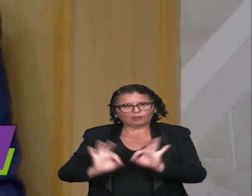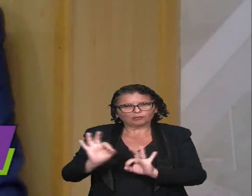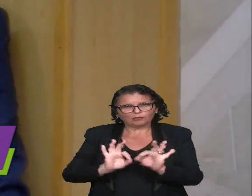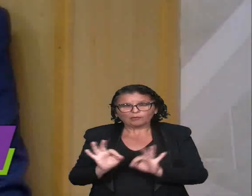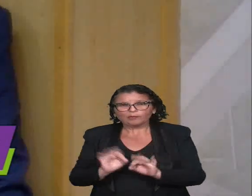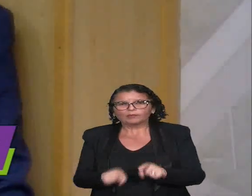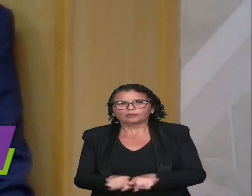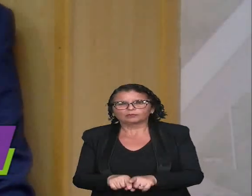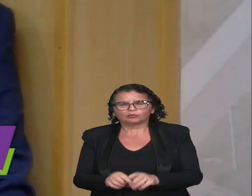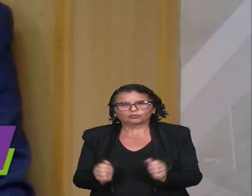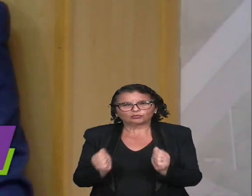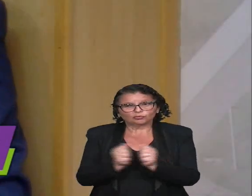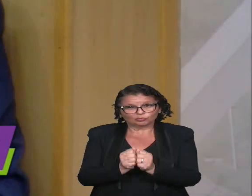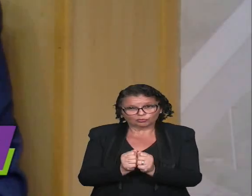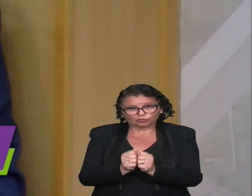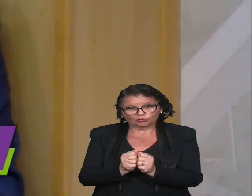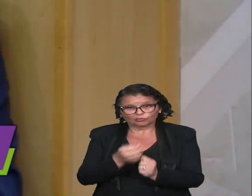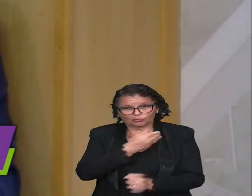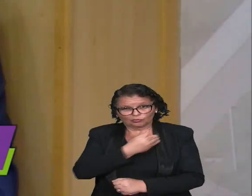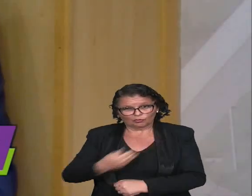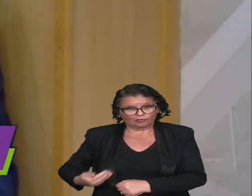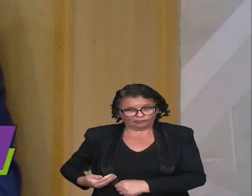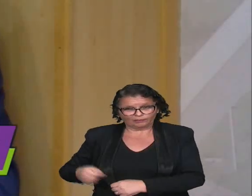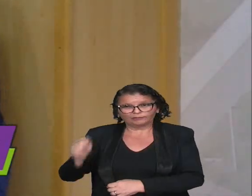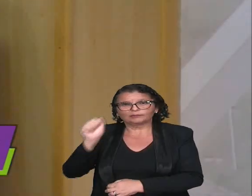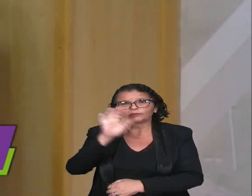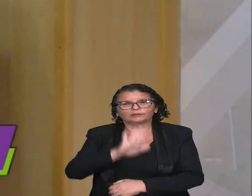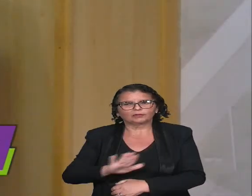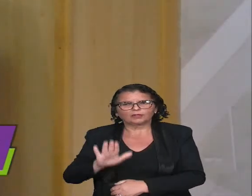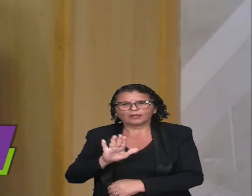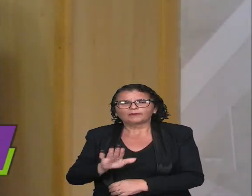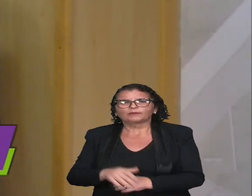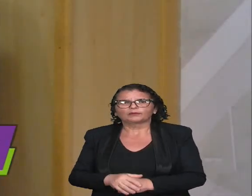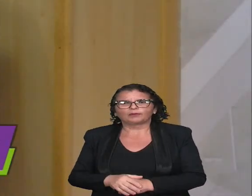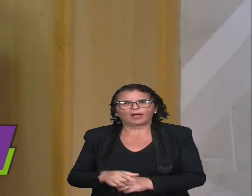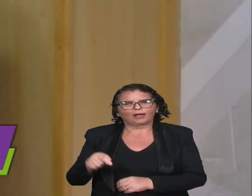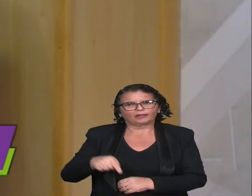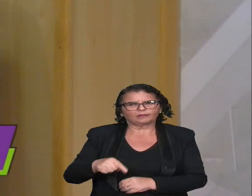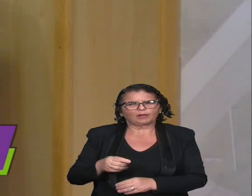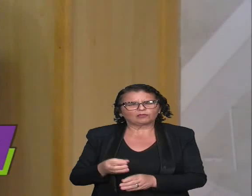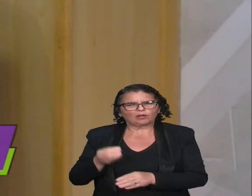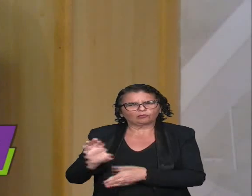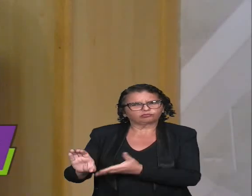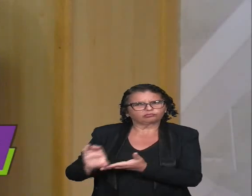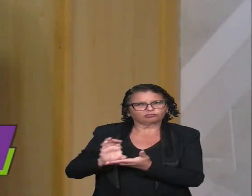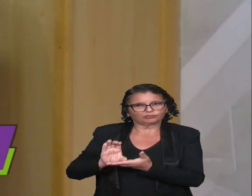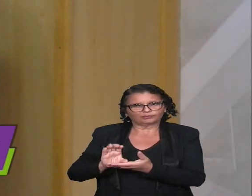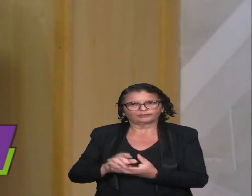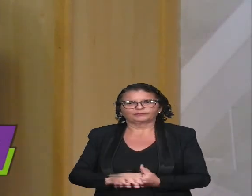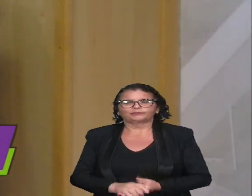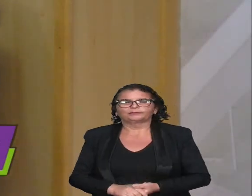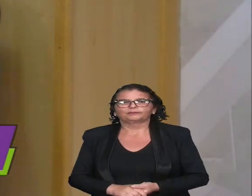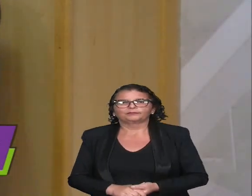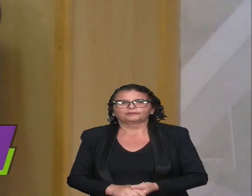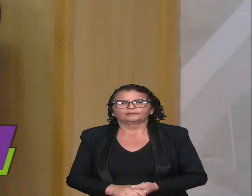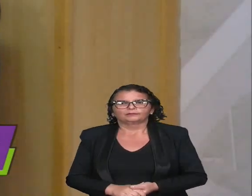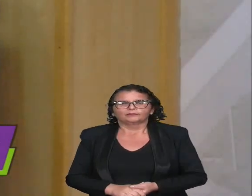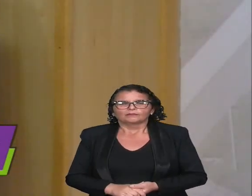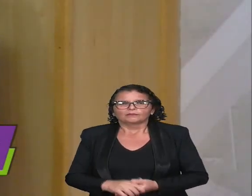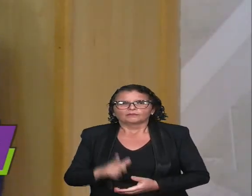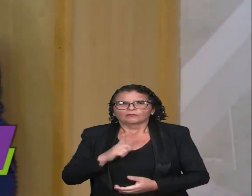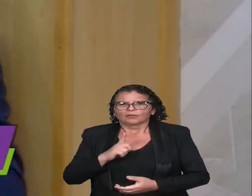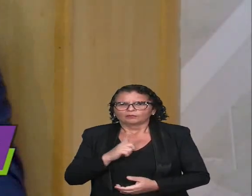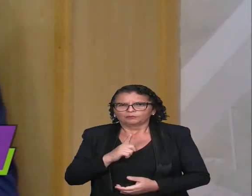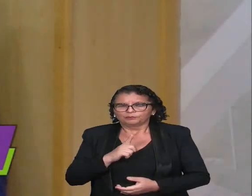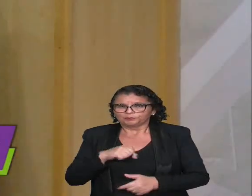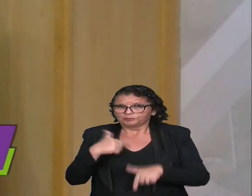nossa relação junto ao governo do estado temos conseguido para o município de Osasco nós já víamos